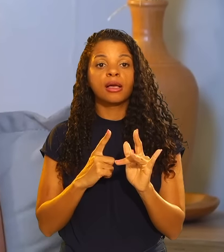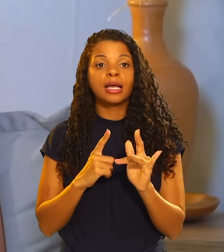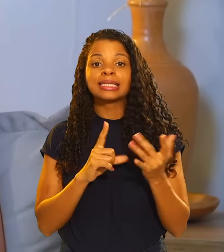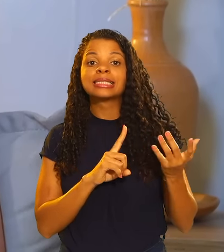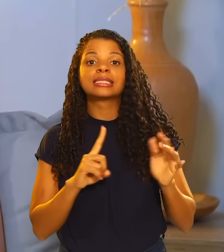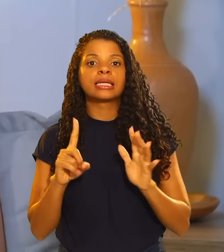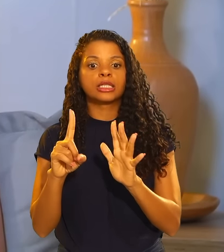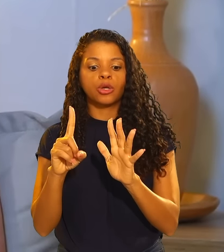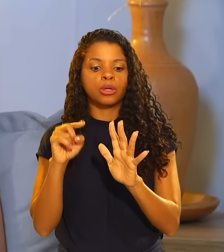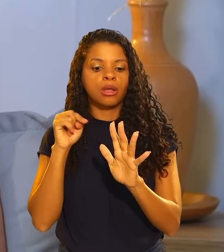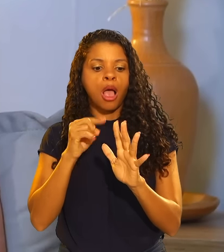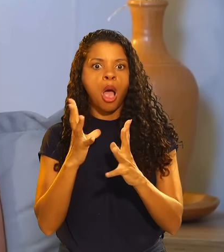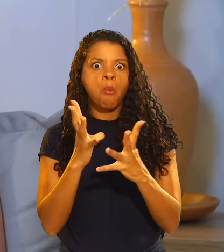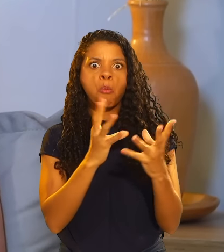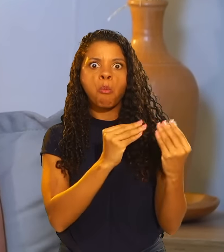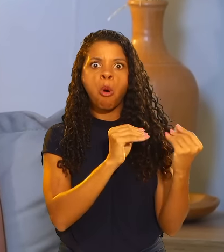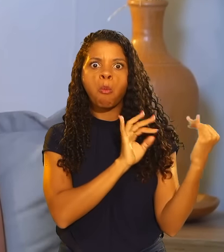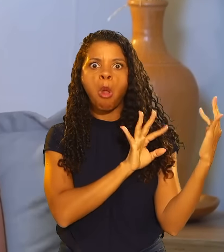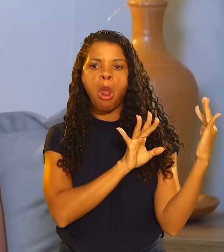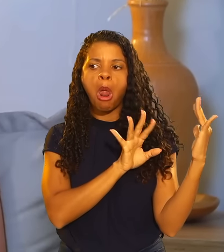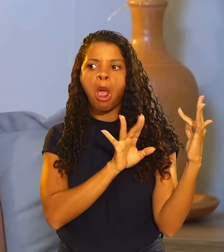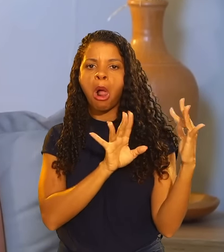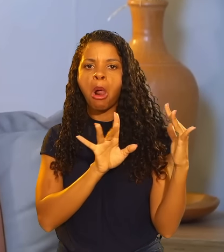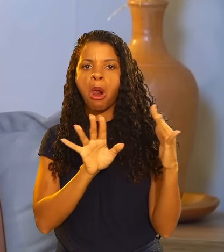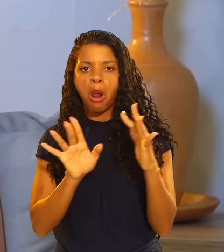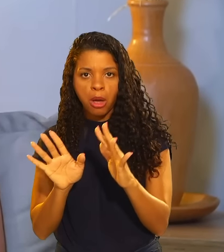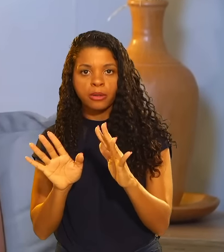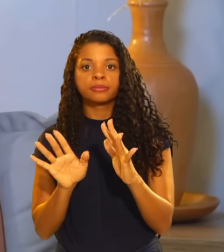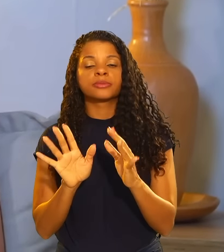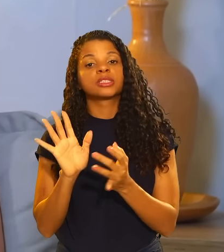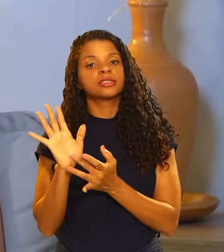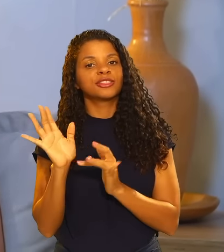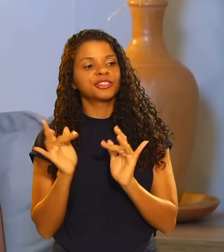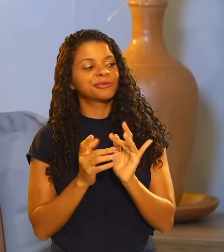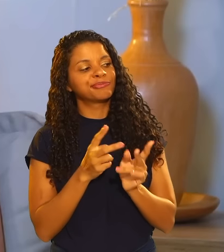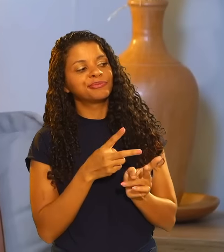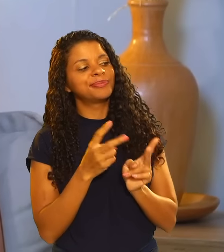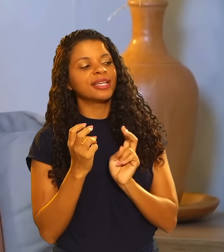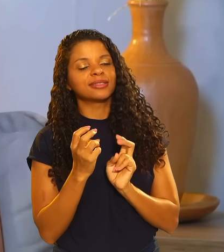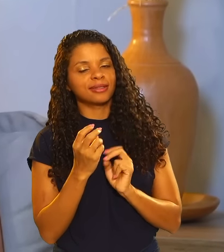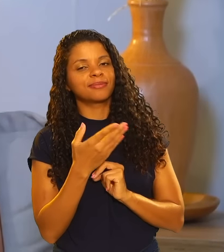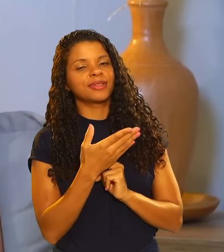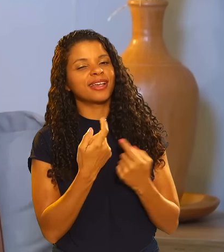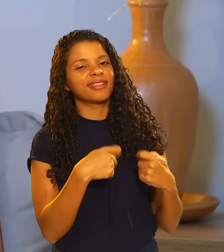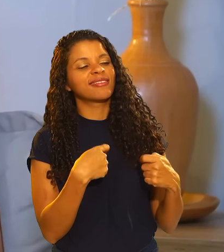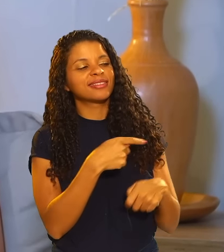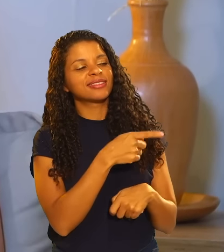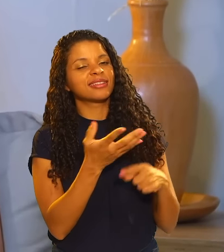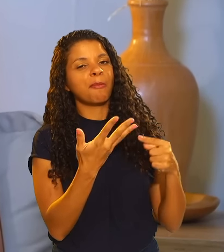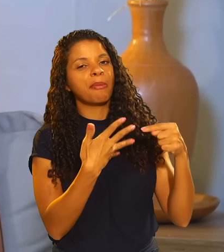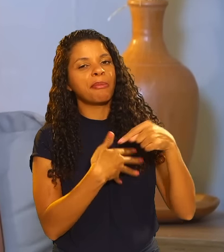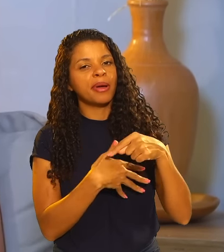necessidade dessa multidão. E esse vínculo entre eles estava assim sendo criado, né? E estava um momento